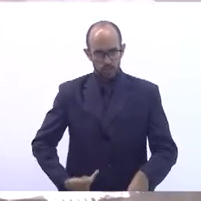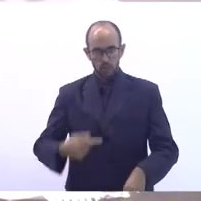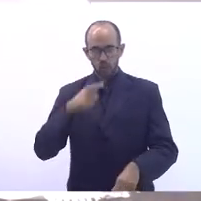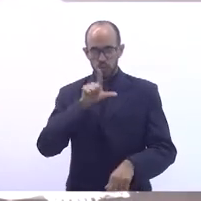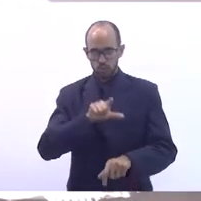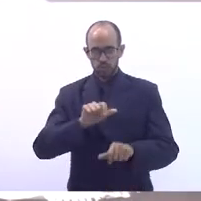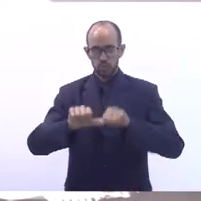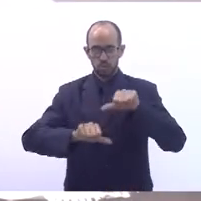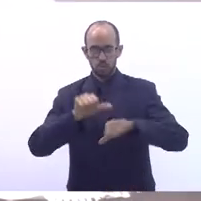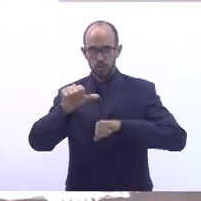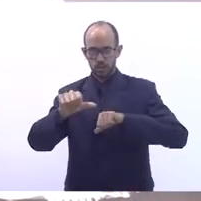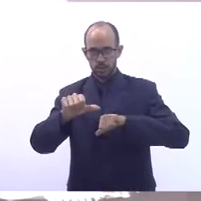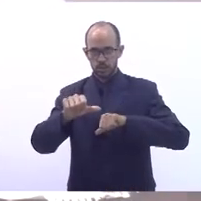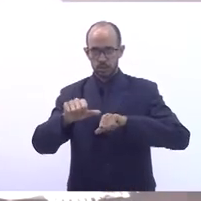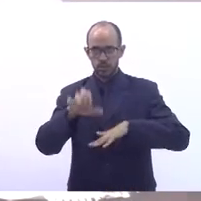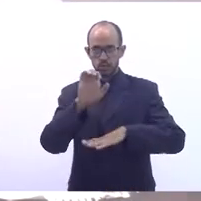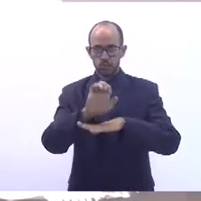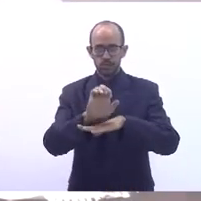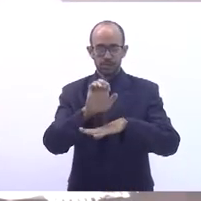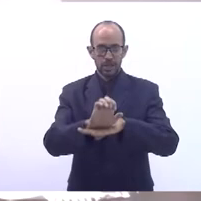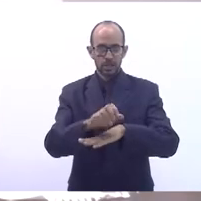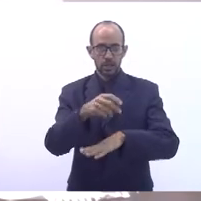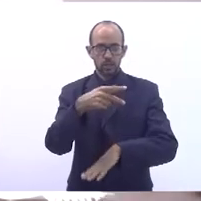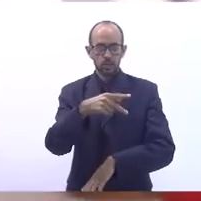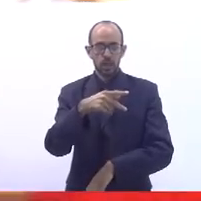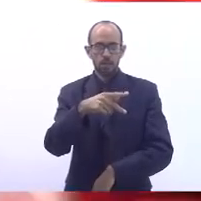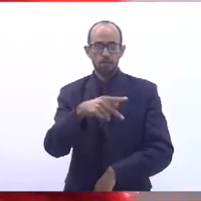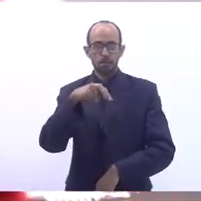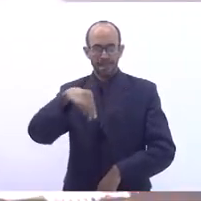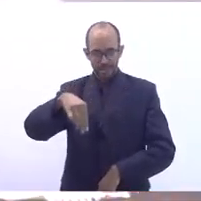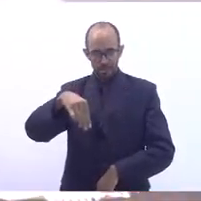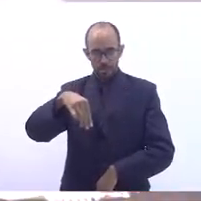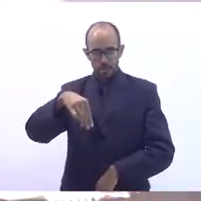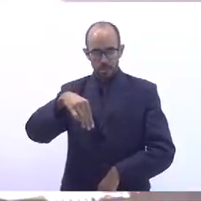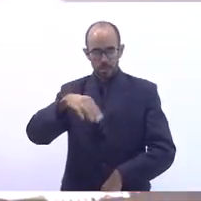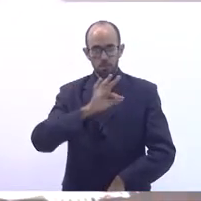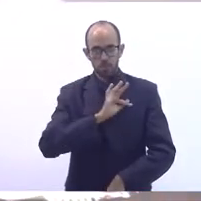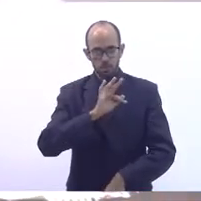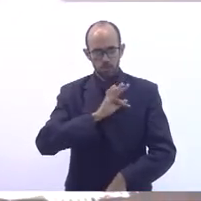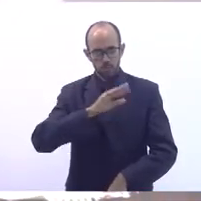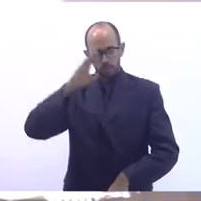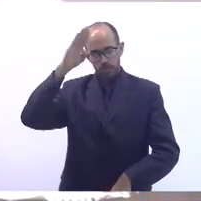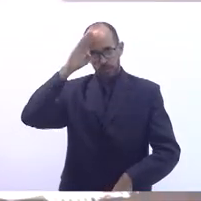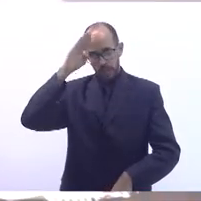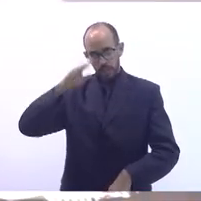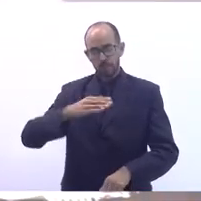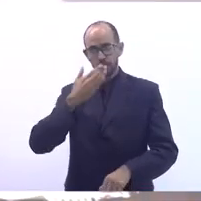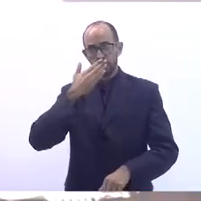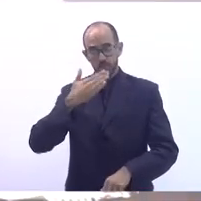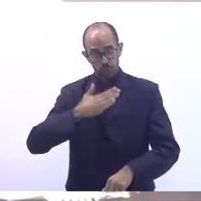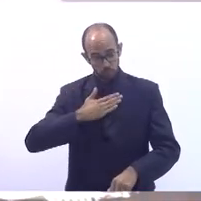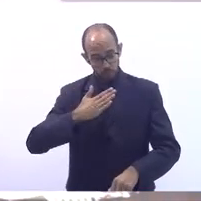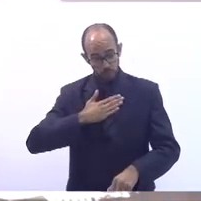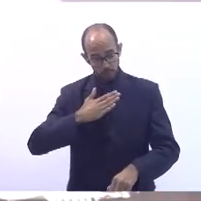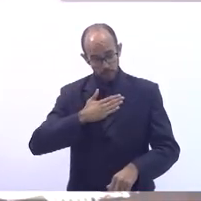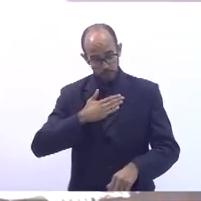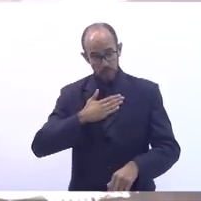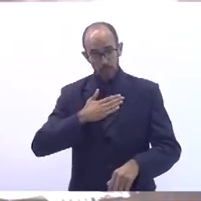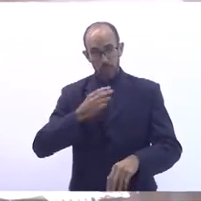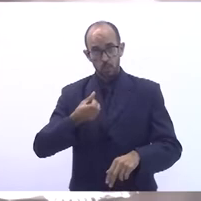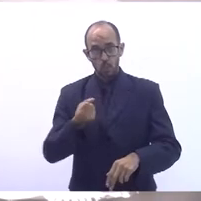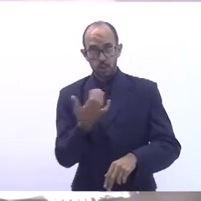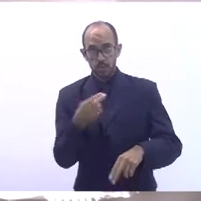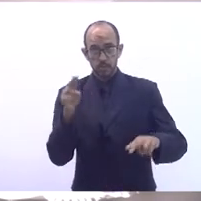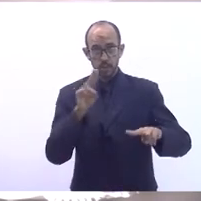mudança no estatuto da PM que me foi pedido por Cabos e Soldados da PM que eram